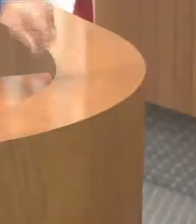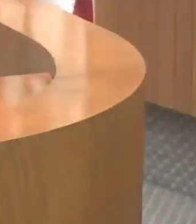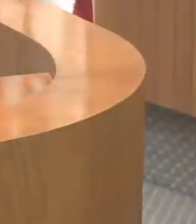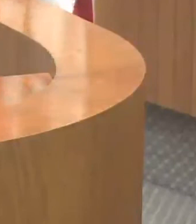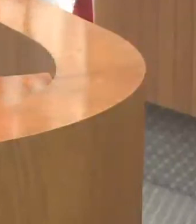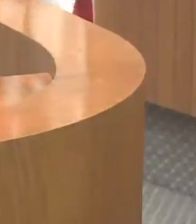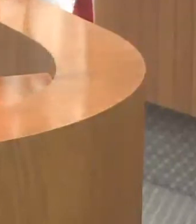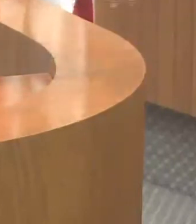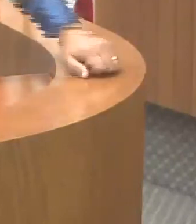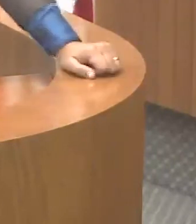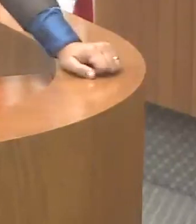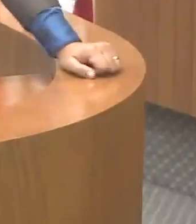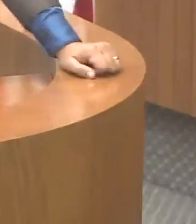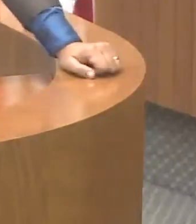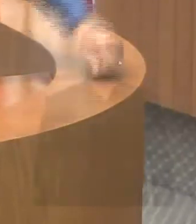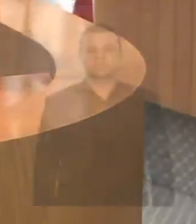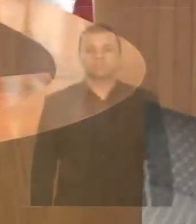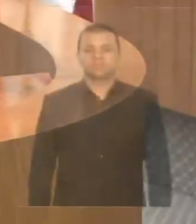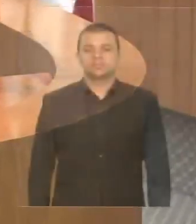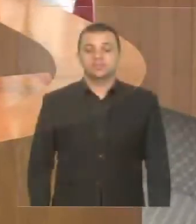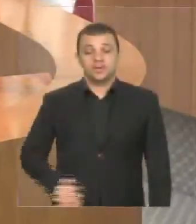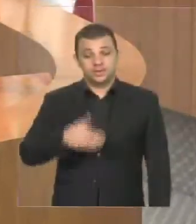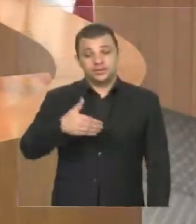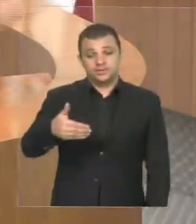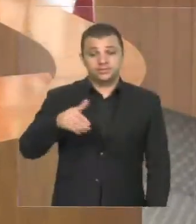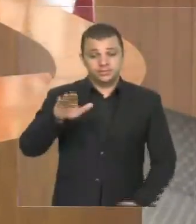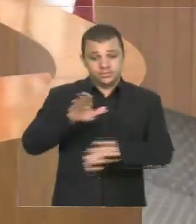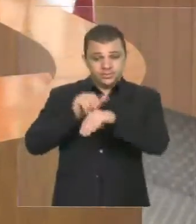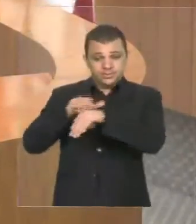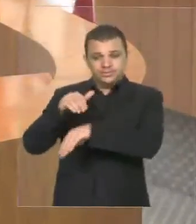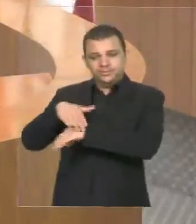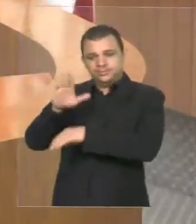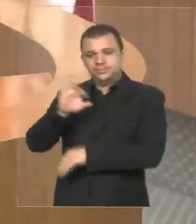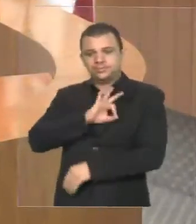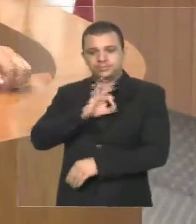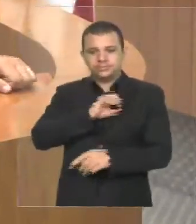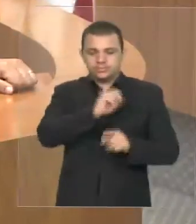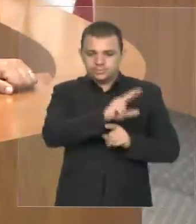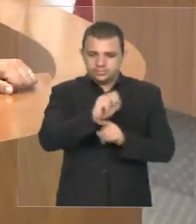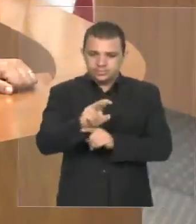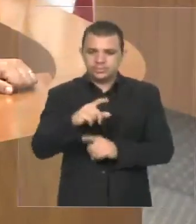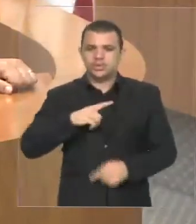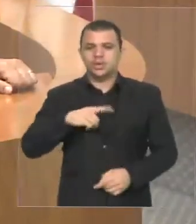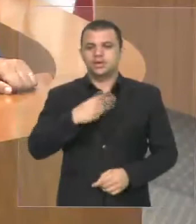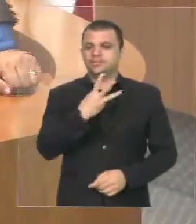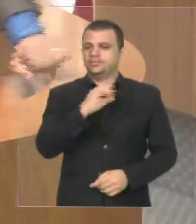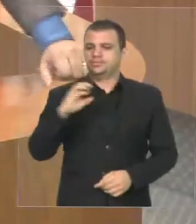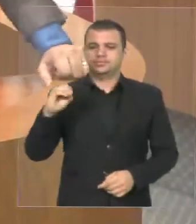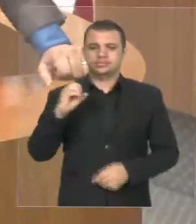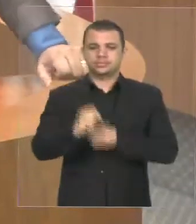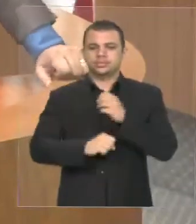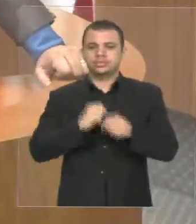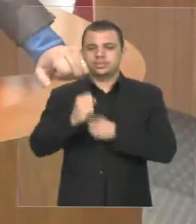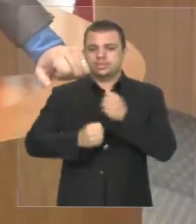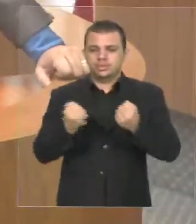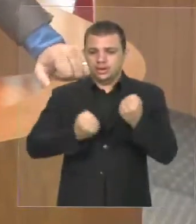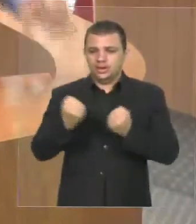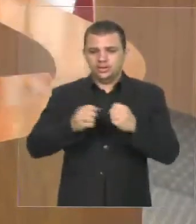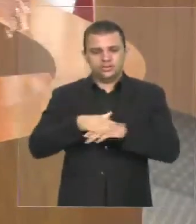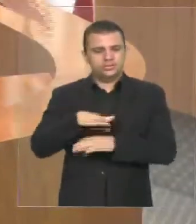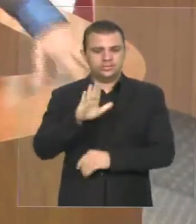de 400 viaturas estão nas ruas. É certo que uma parte dessas tem uma fonte do BNDES